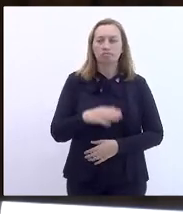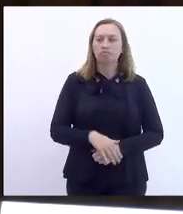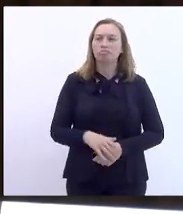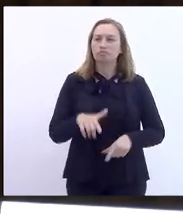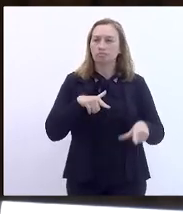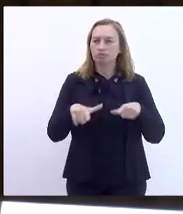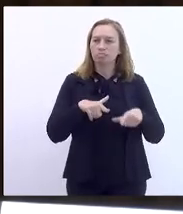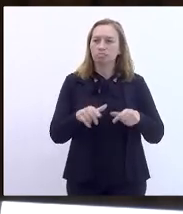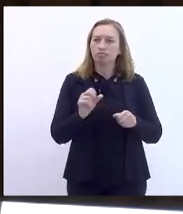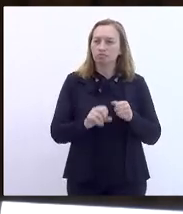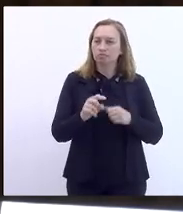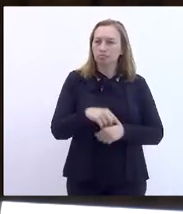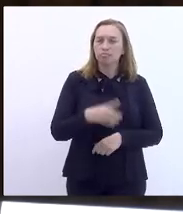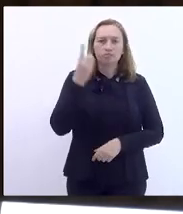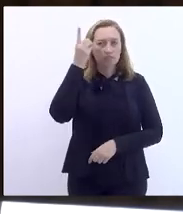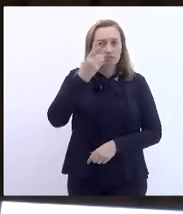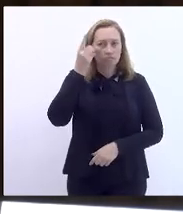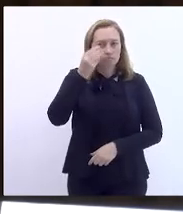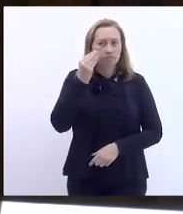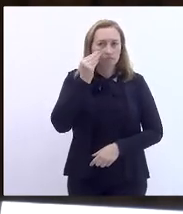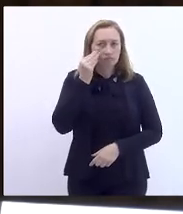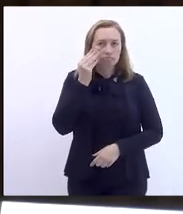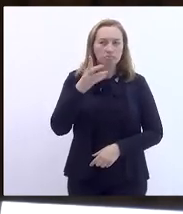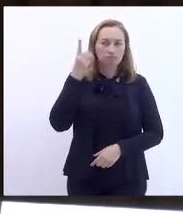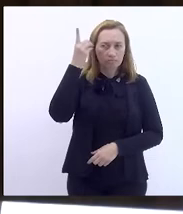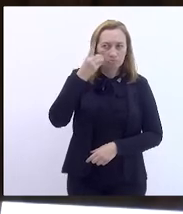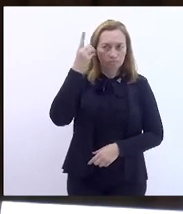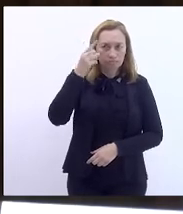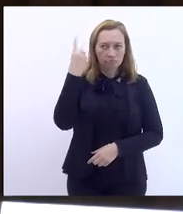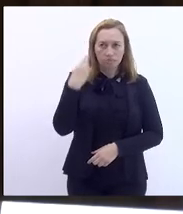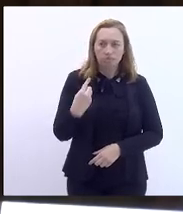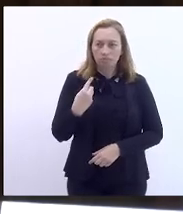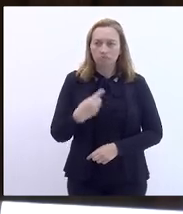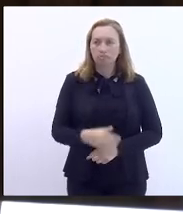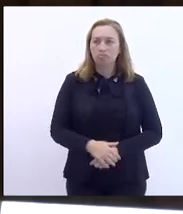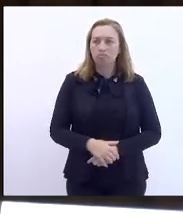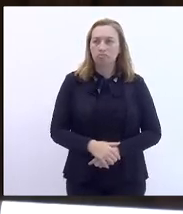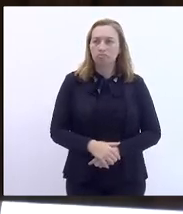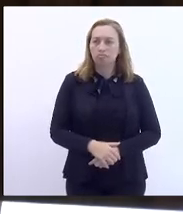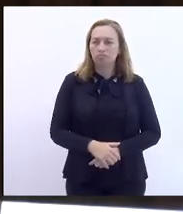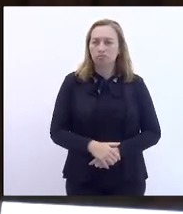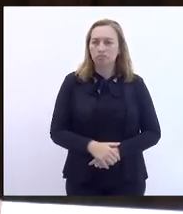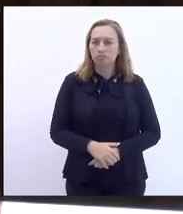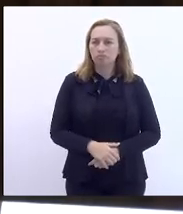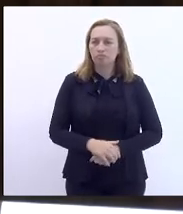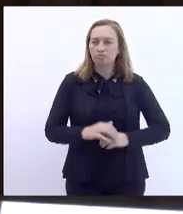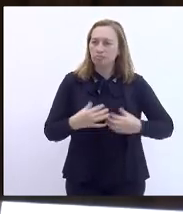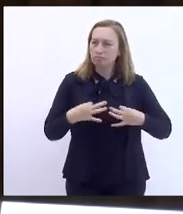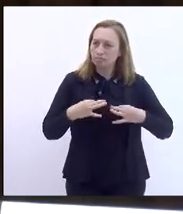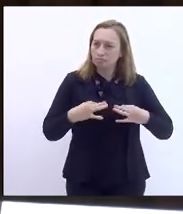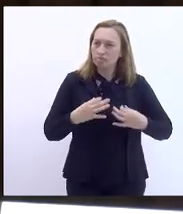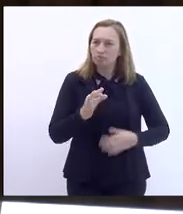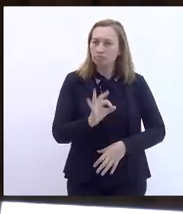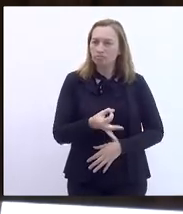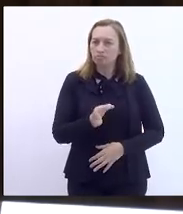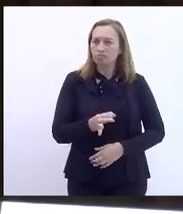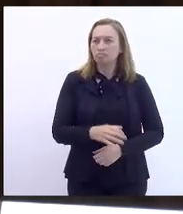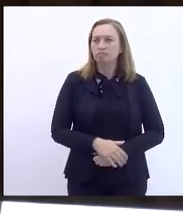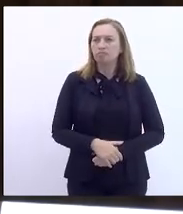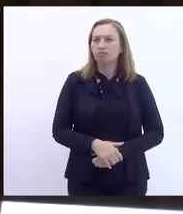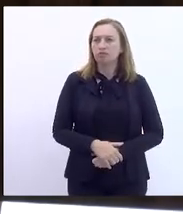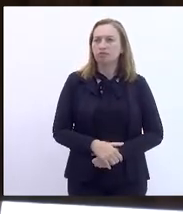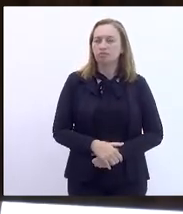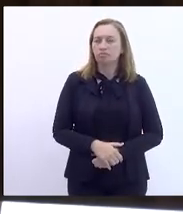Central o trabalho feito aqui Deputado a Mônica Francisco deputada Dani Monteiro a gente se coloca a completamente à disposição de